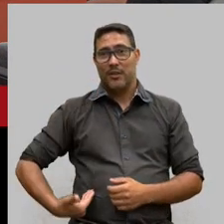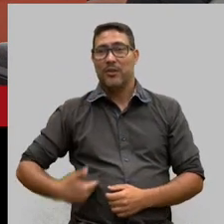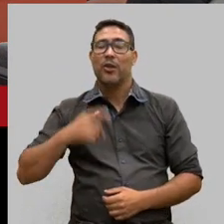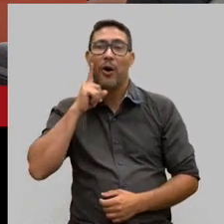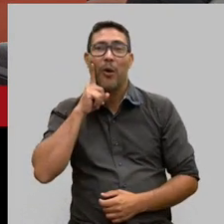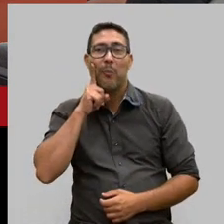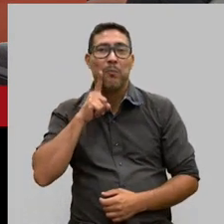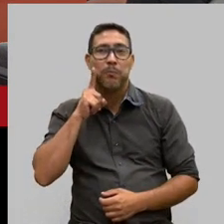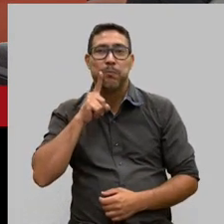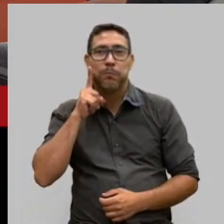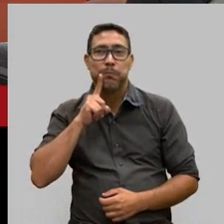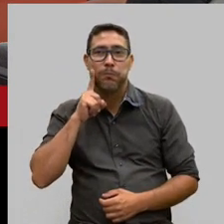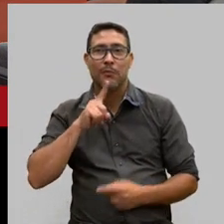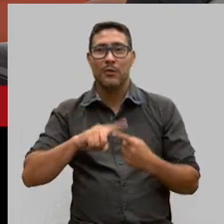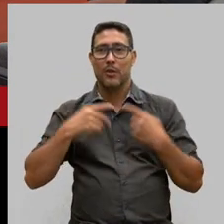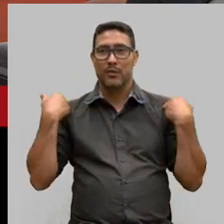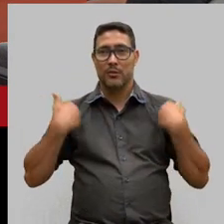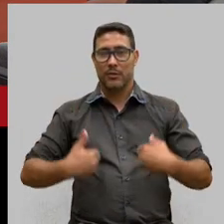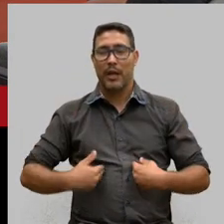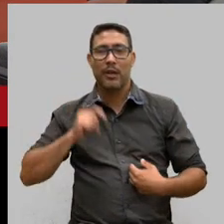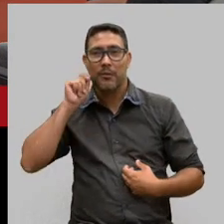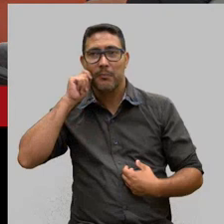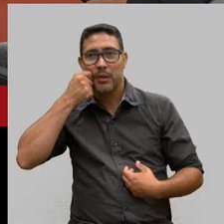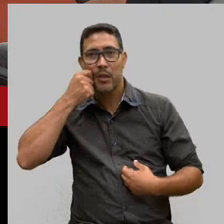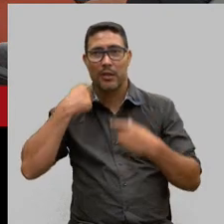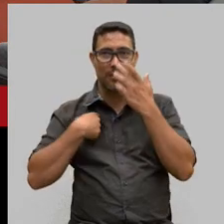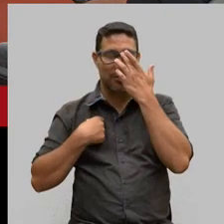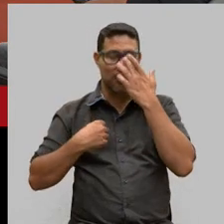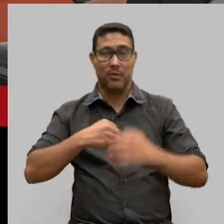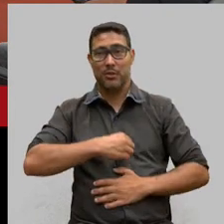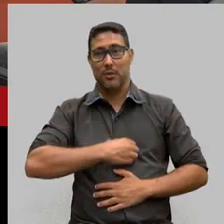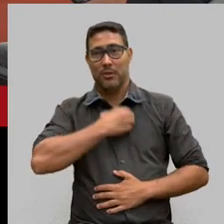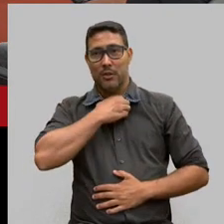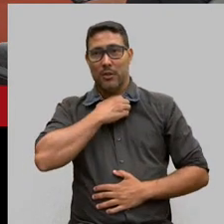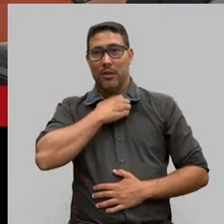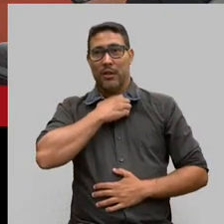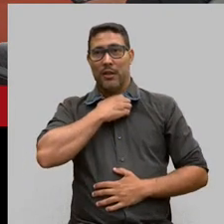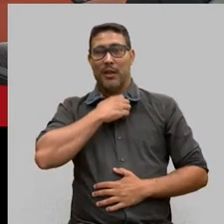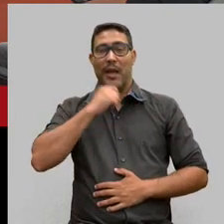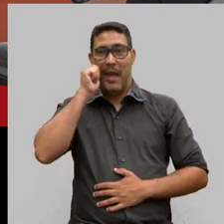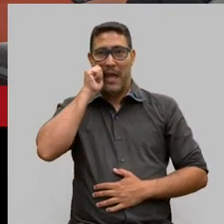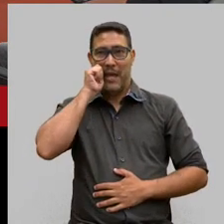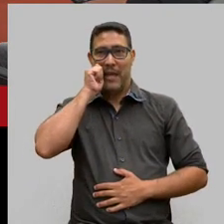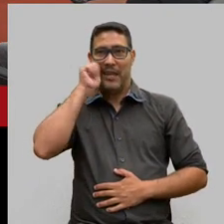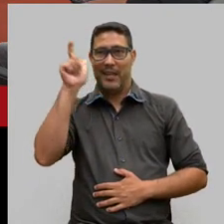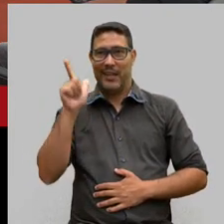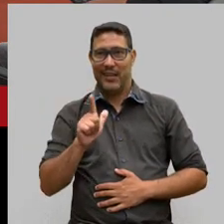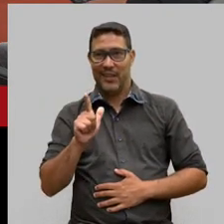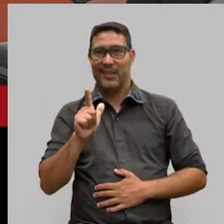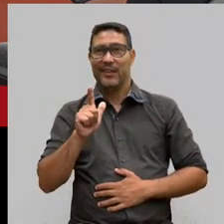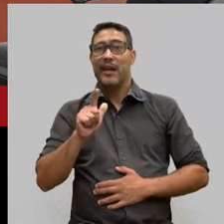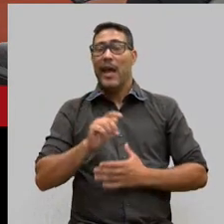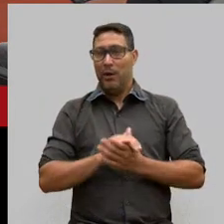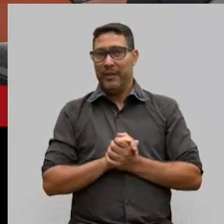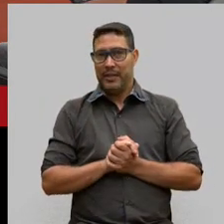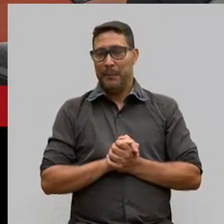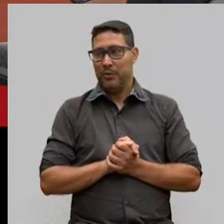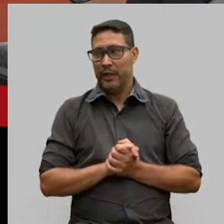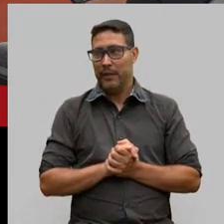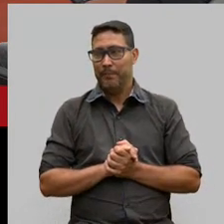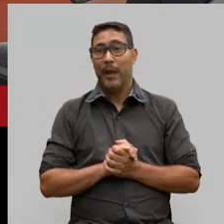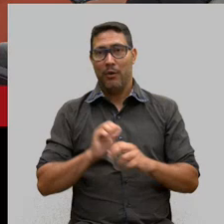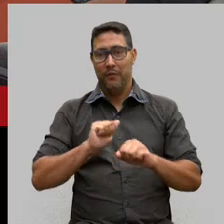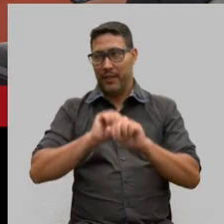curto Estou de terno preto camisa branca e gravata Azul Clara bom eh parabenizar o deputado